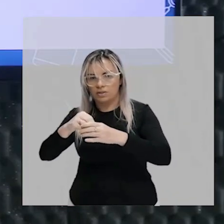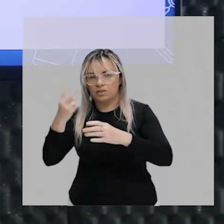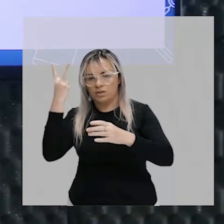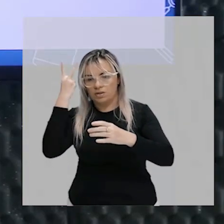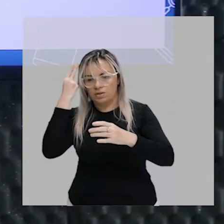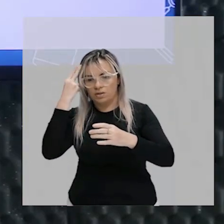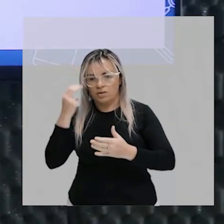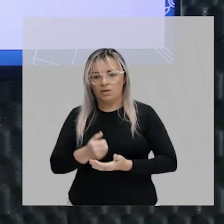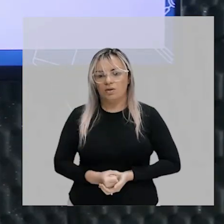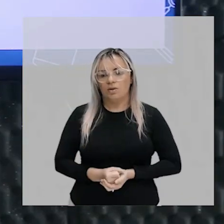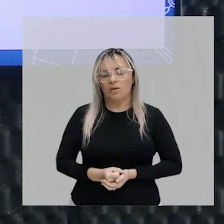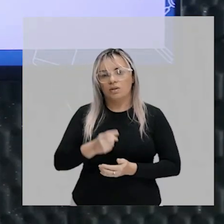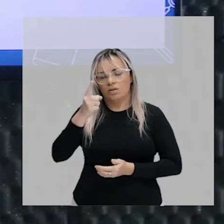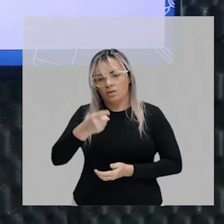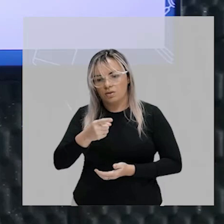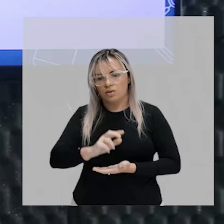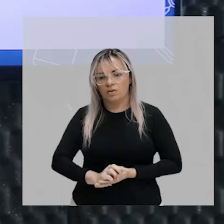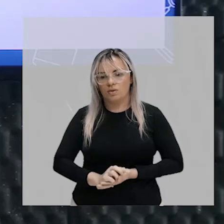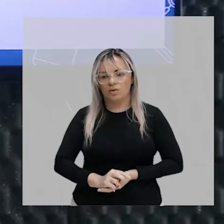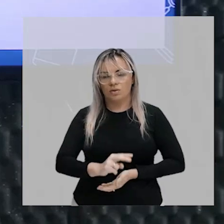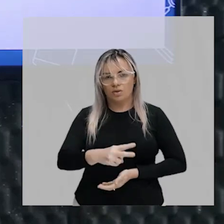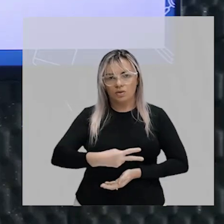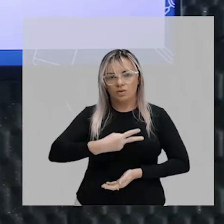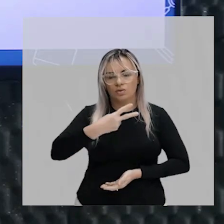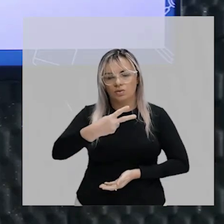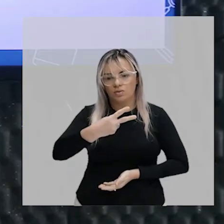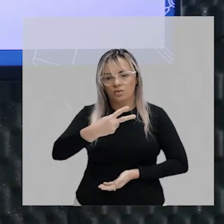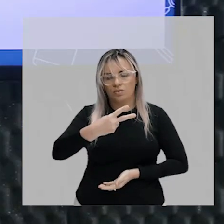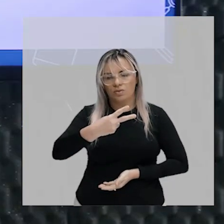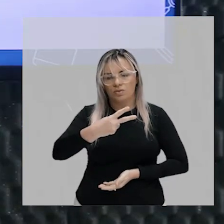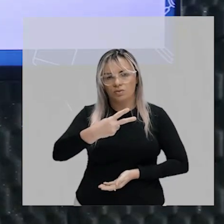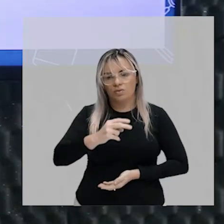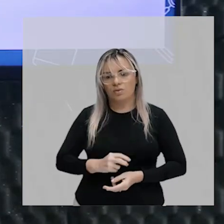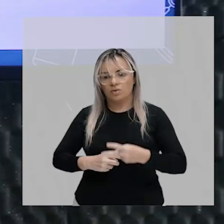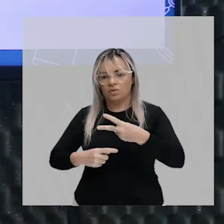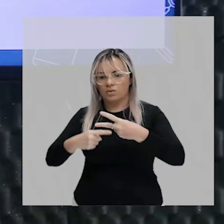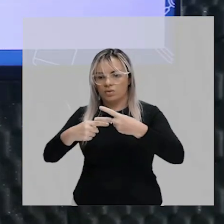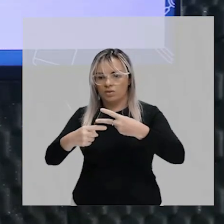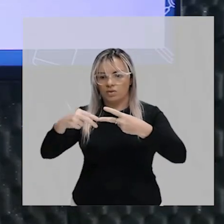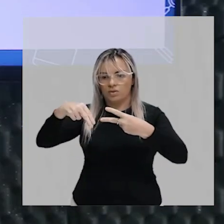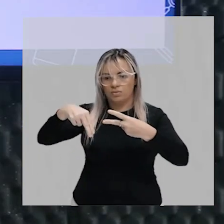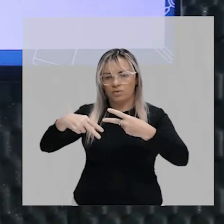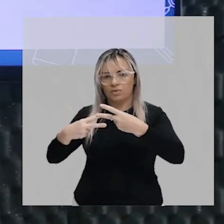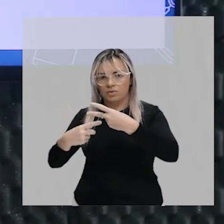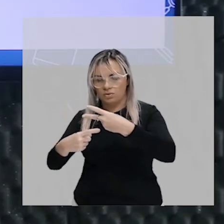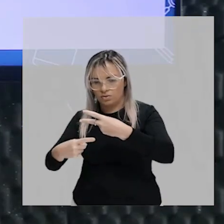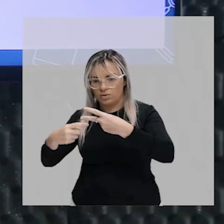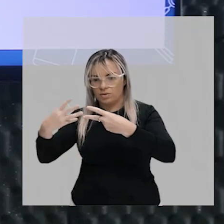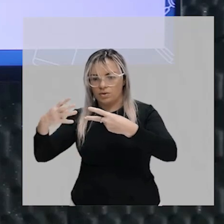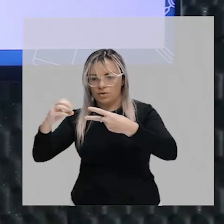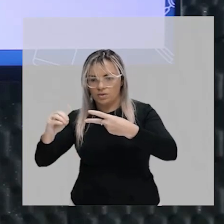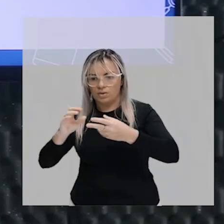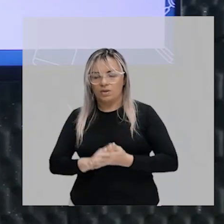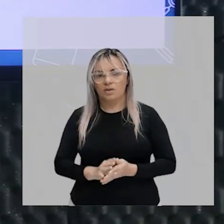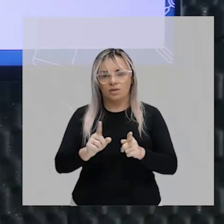Tá ok n está entre 2 e 40 tá ou seja dois menor ou igual a n menor ou igual a 40